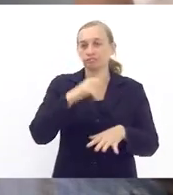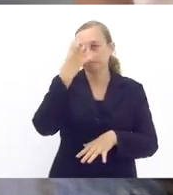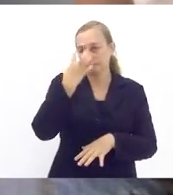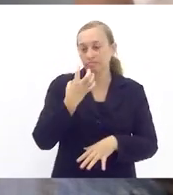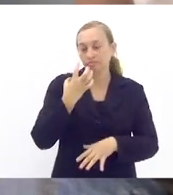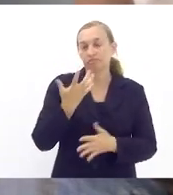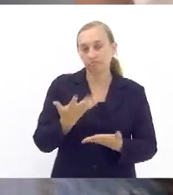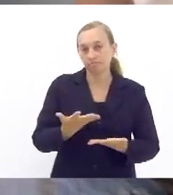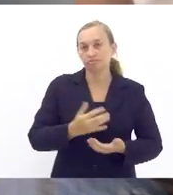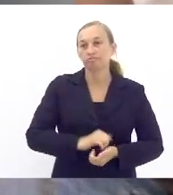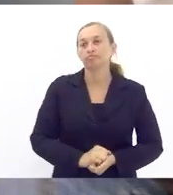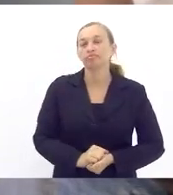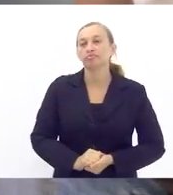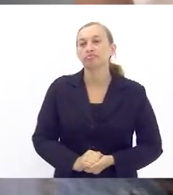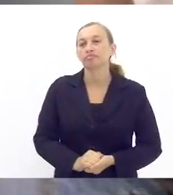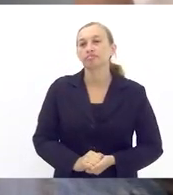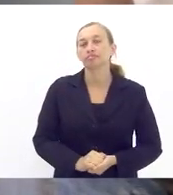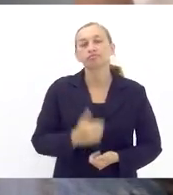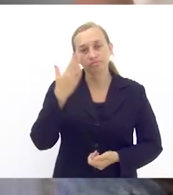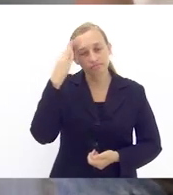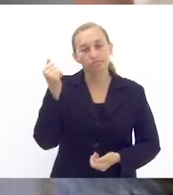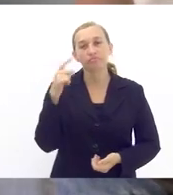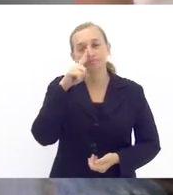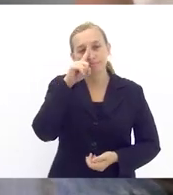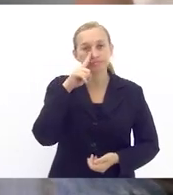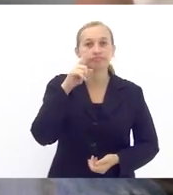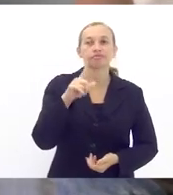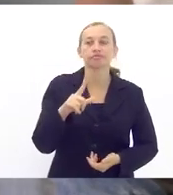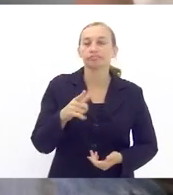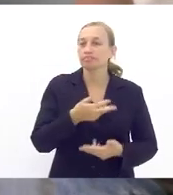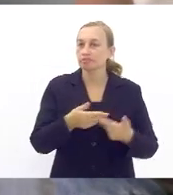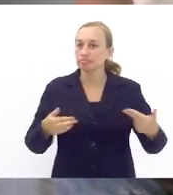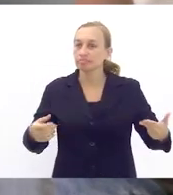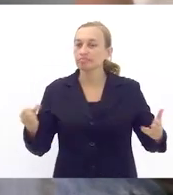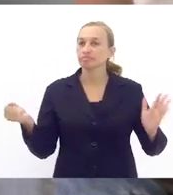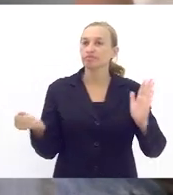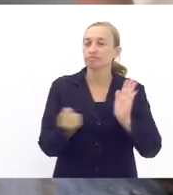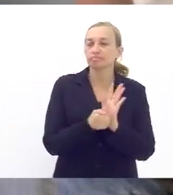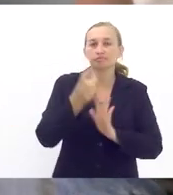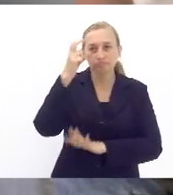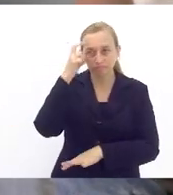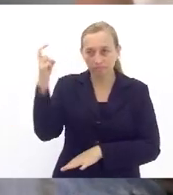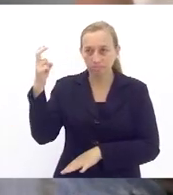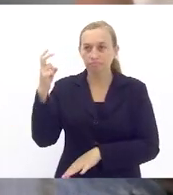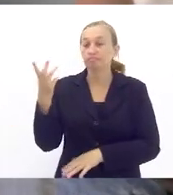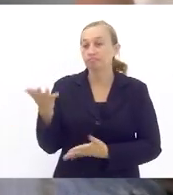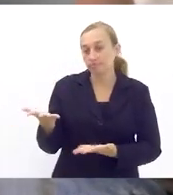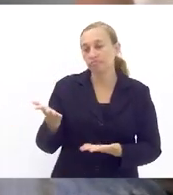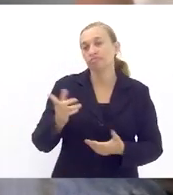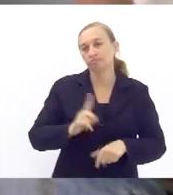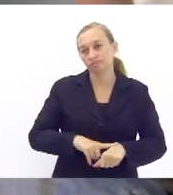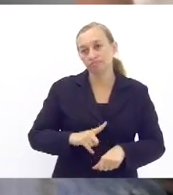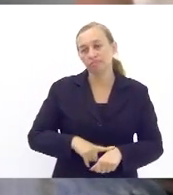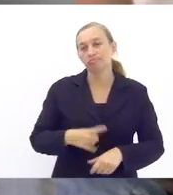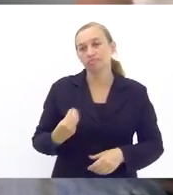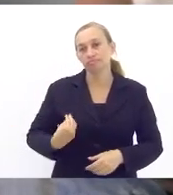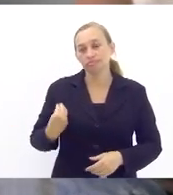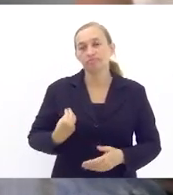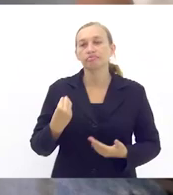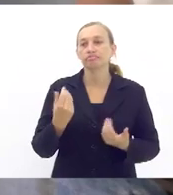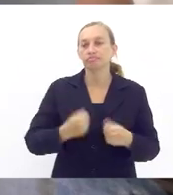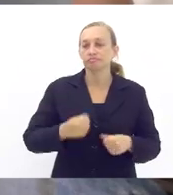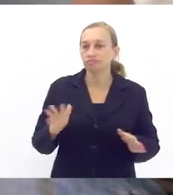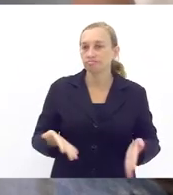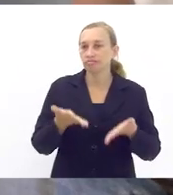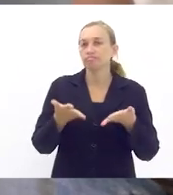determinação né que a gente sabe que é um risco que muitos patrimônios culturais estão no momento então a gente precisa